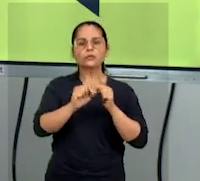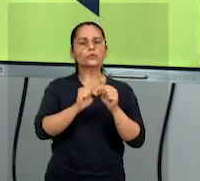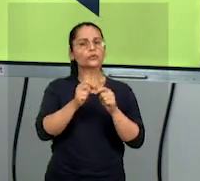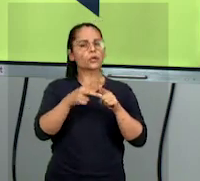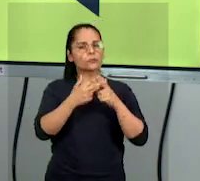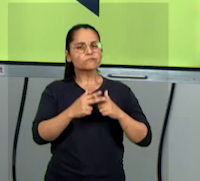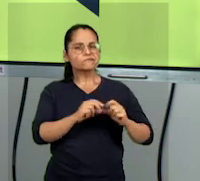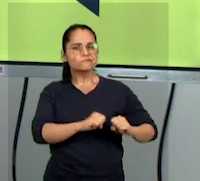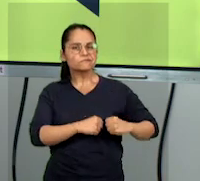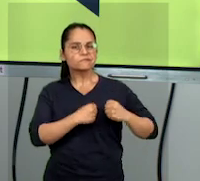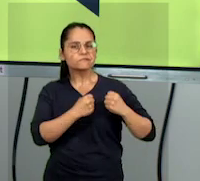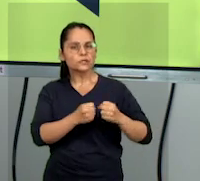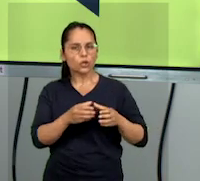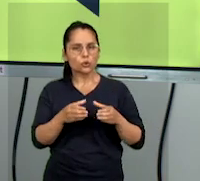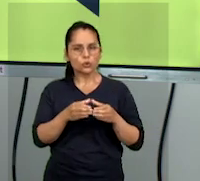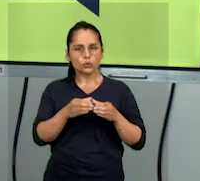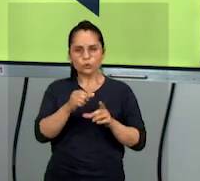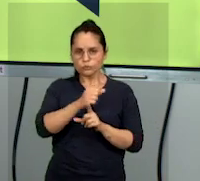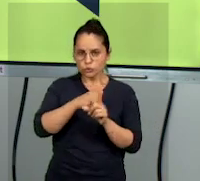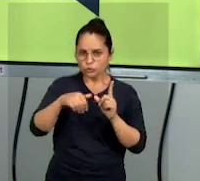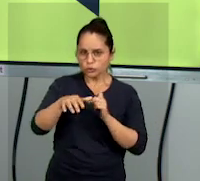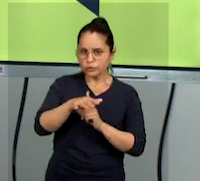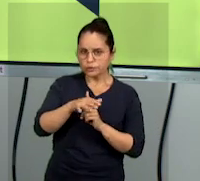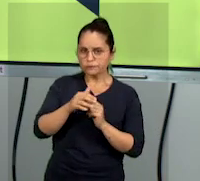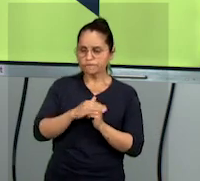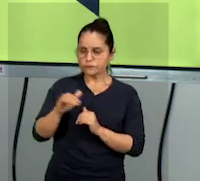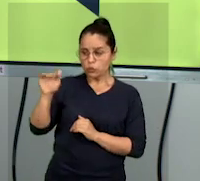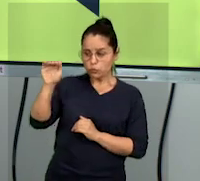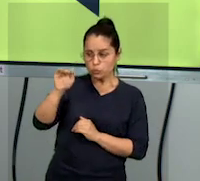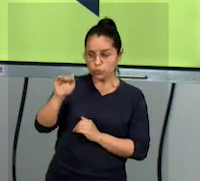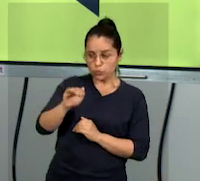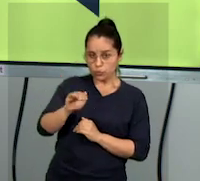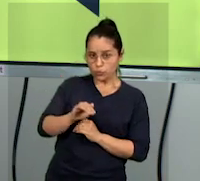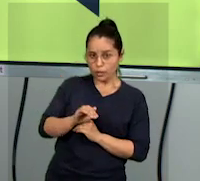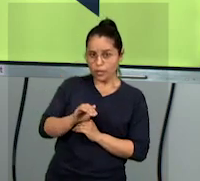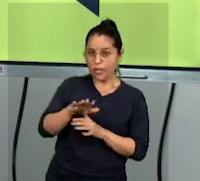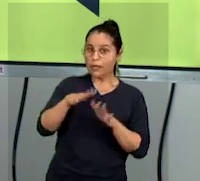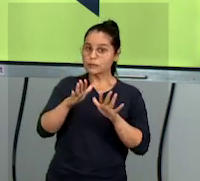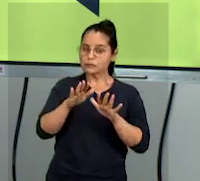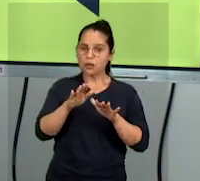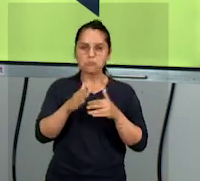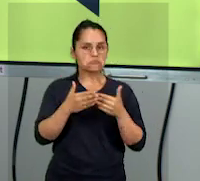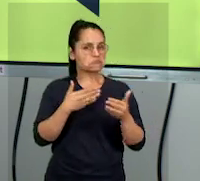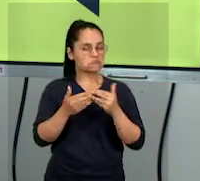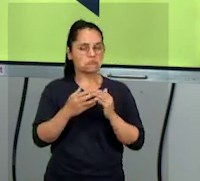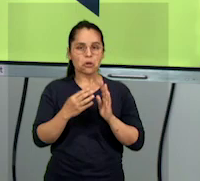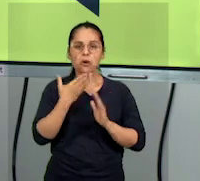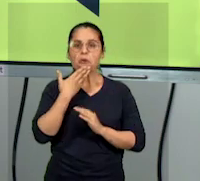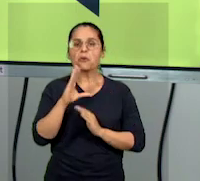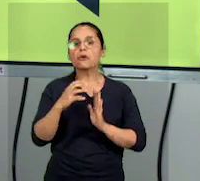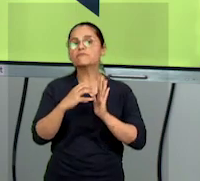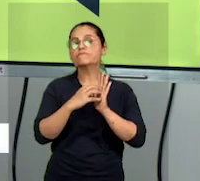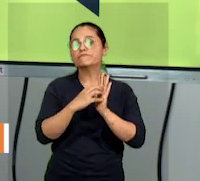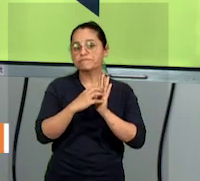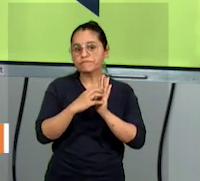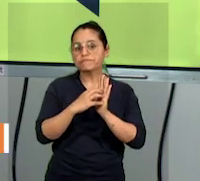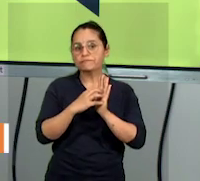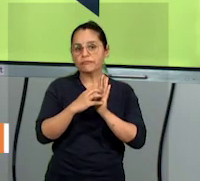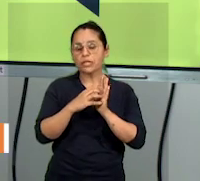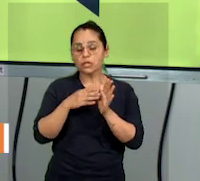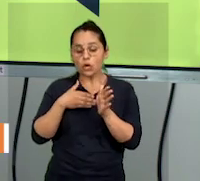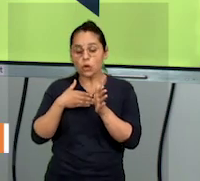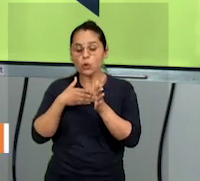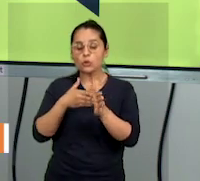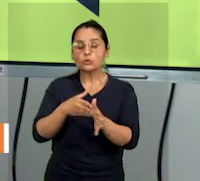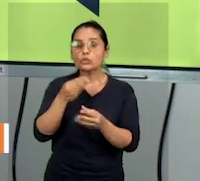do poder desse grupo social, dessa oligarquia. Então, independente do partido, a